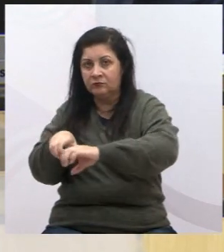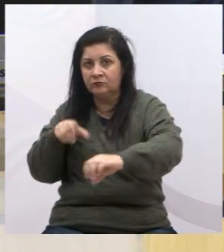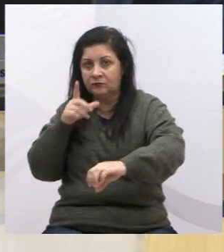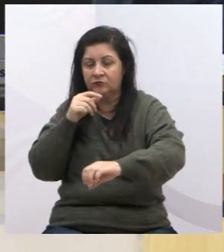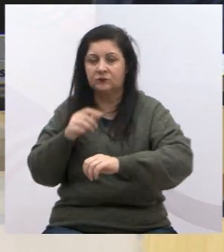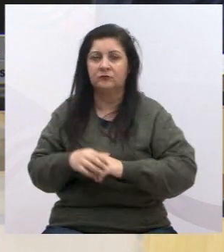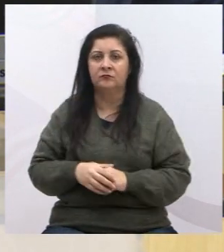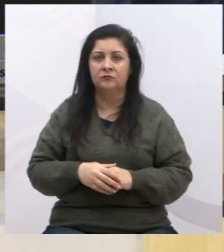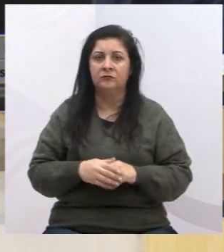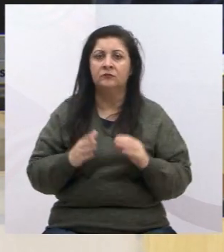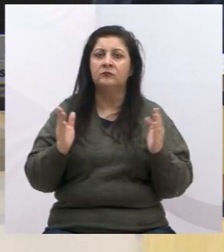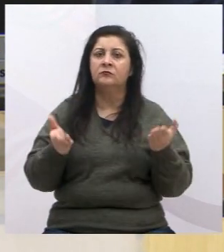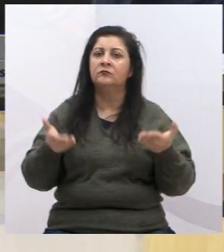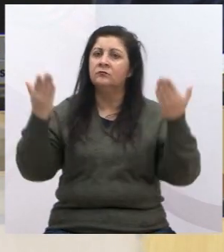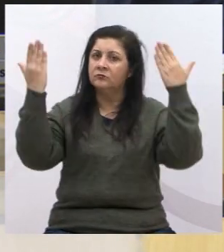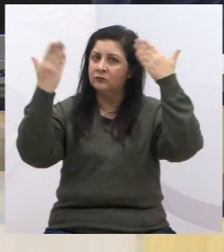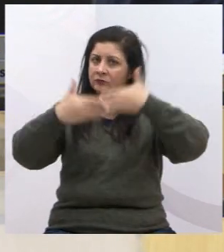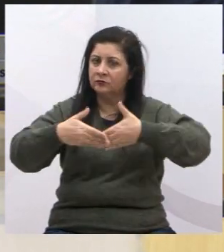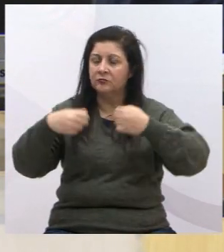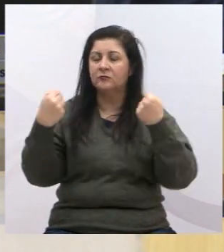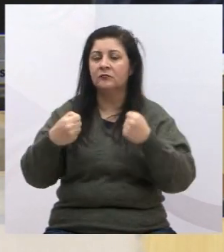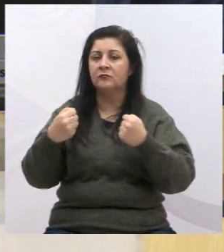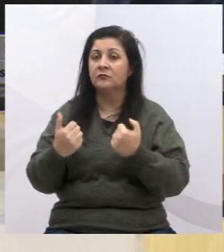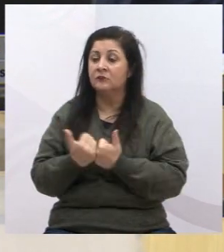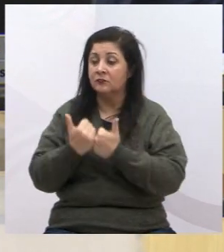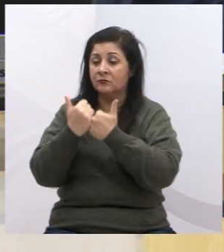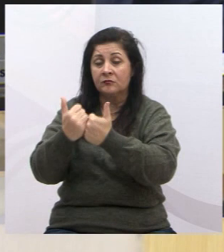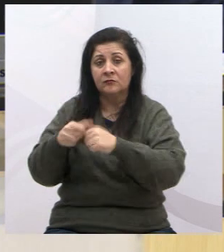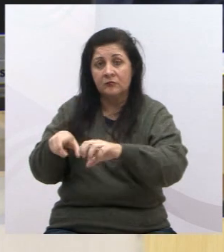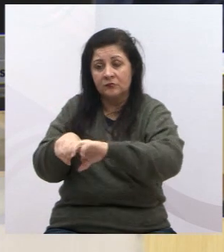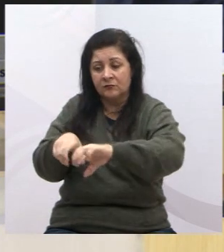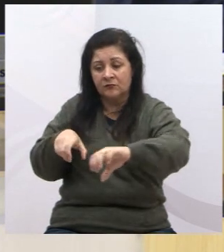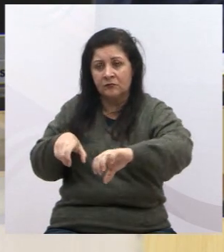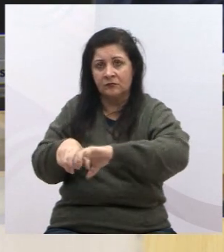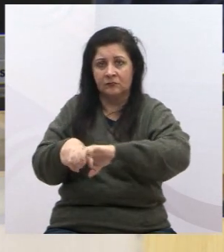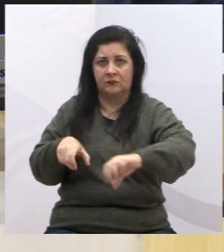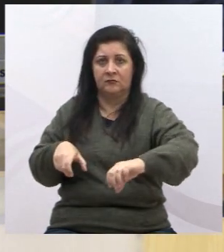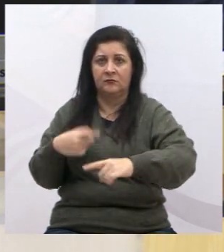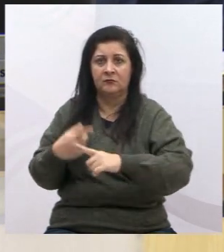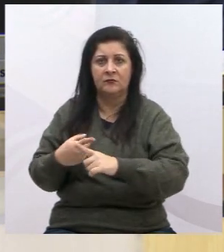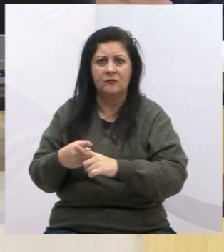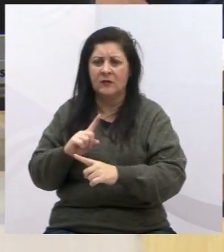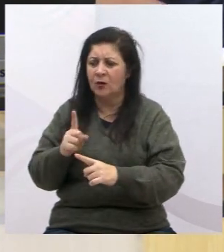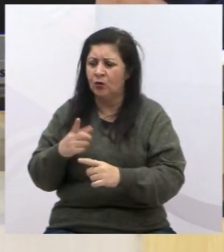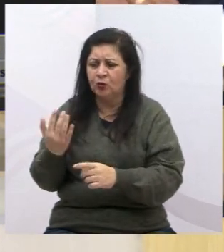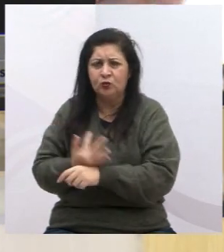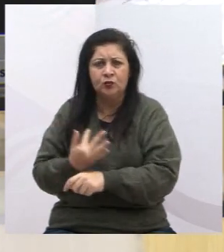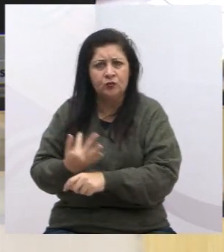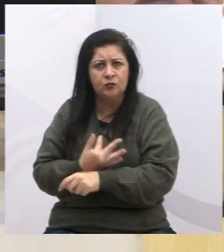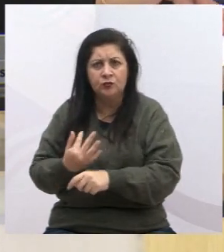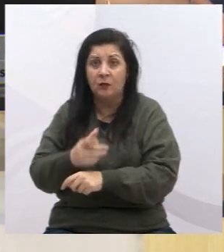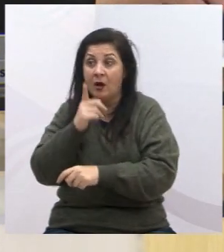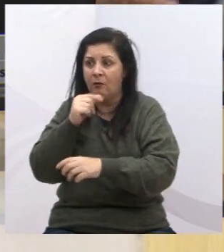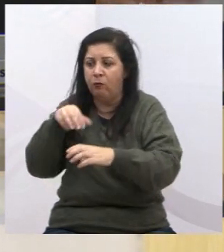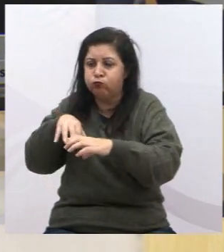foi comprovada a necessidade de troca de tubulação devido a esta não comportar a vazão